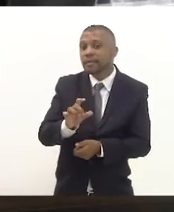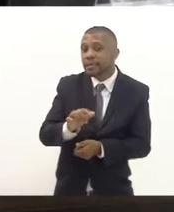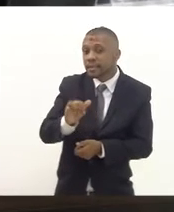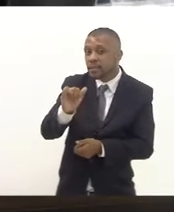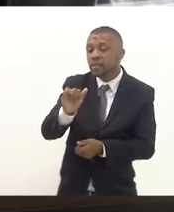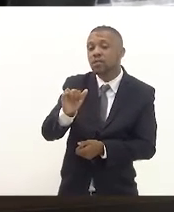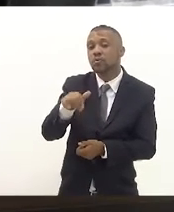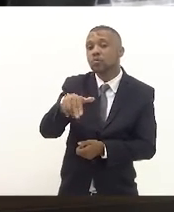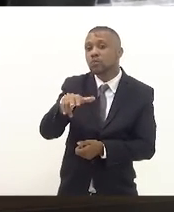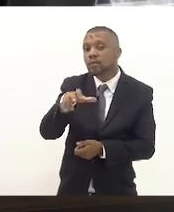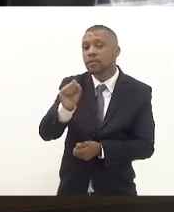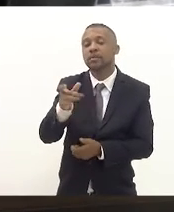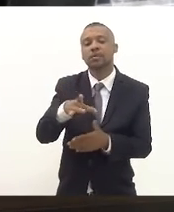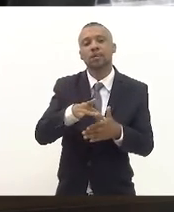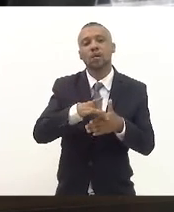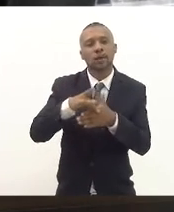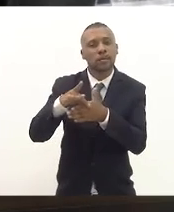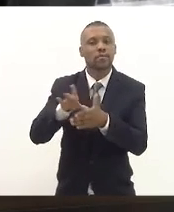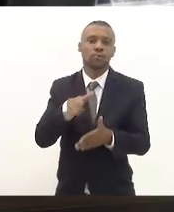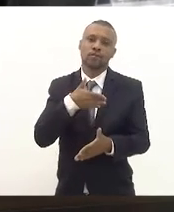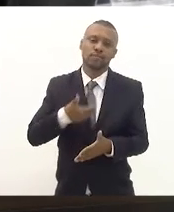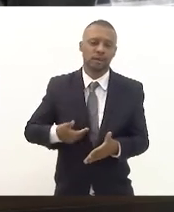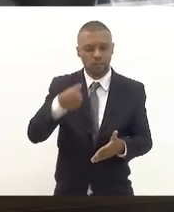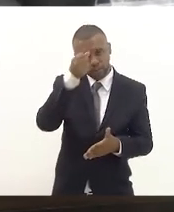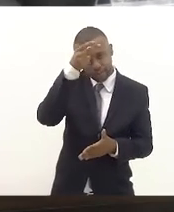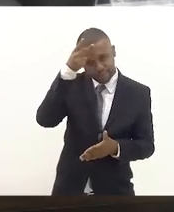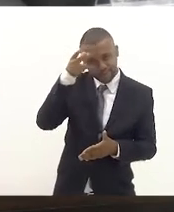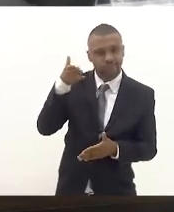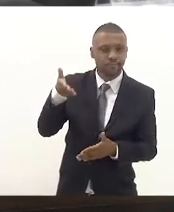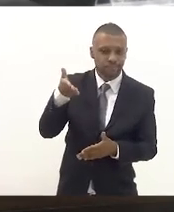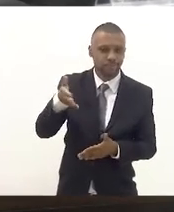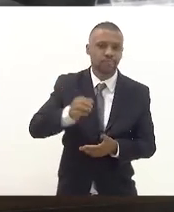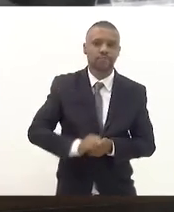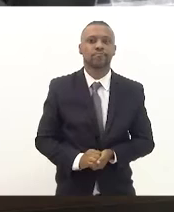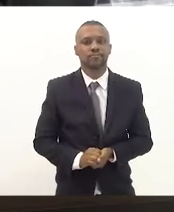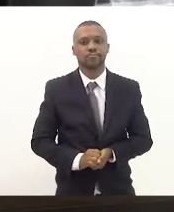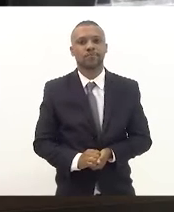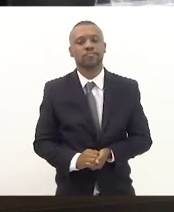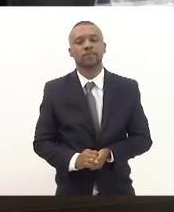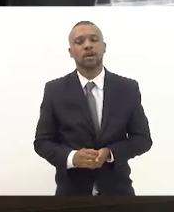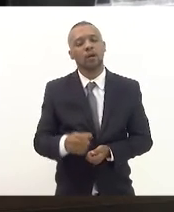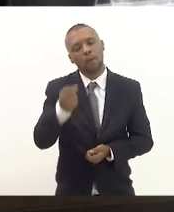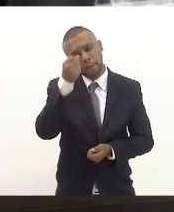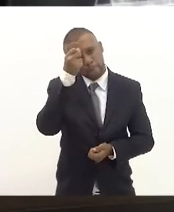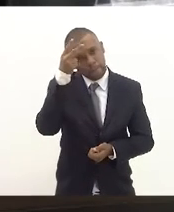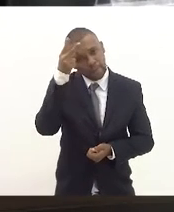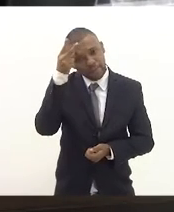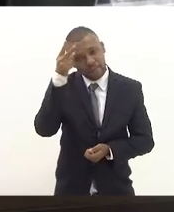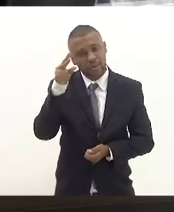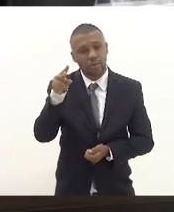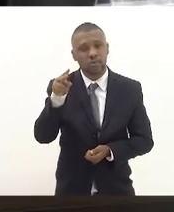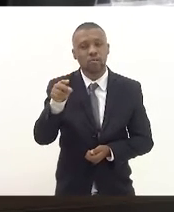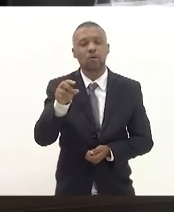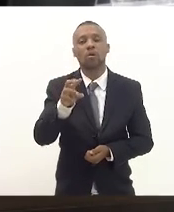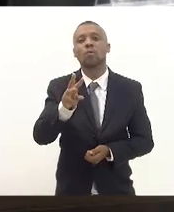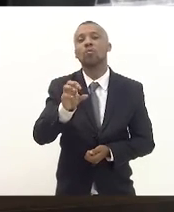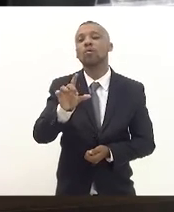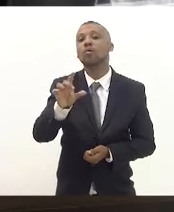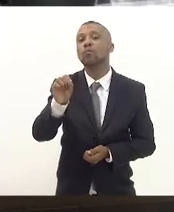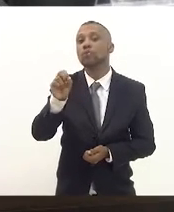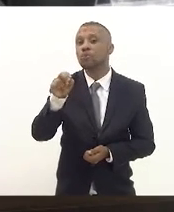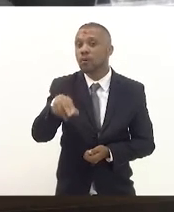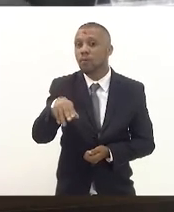Rodrigo Rangel nosso secretário de lá é o seu Prefeito Wilson o Wilson